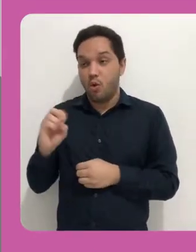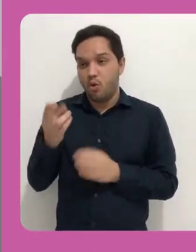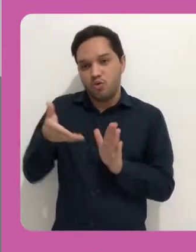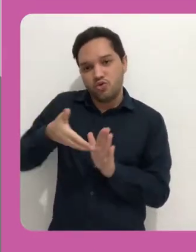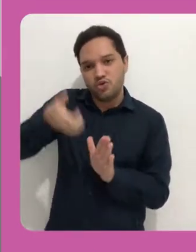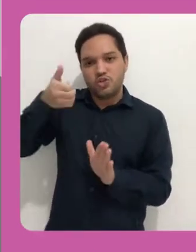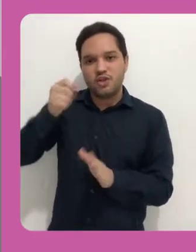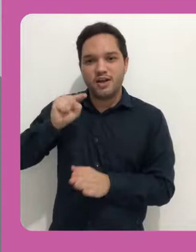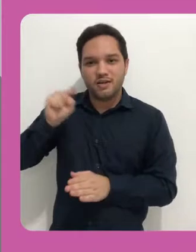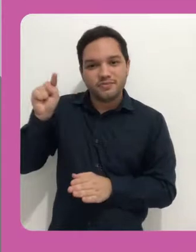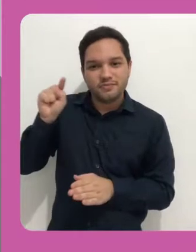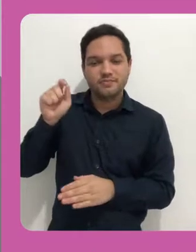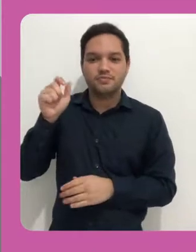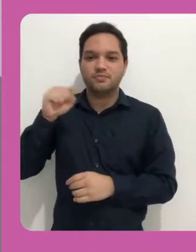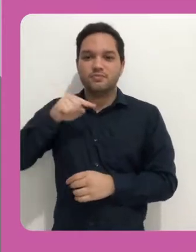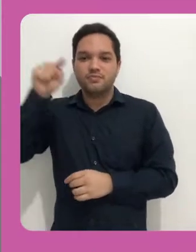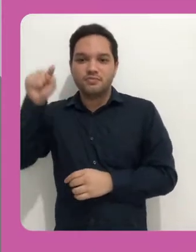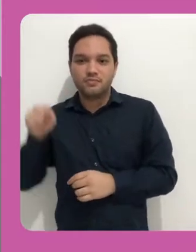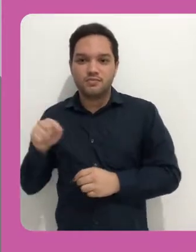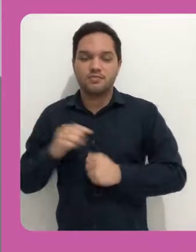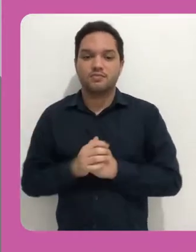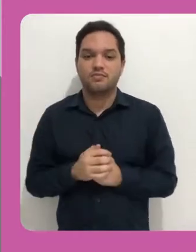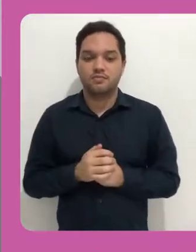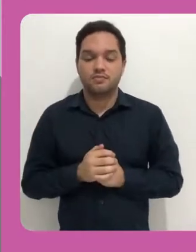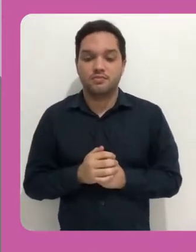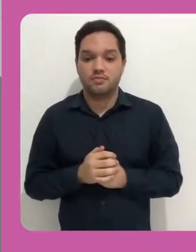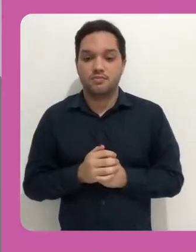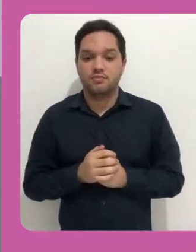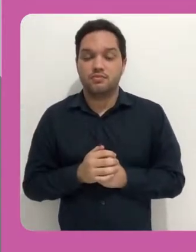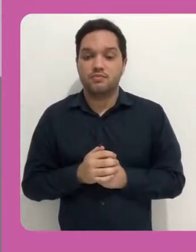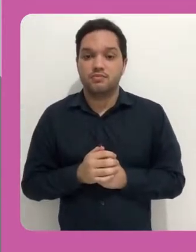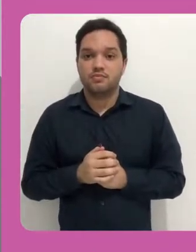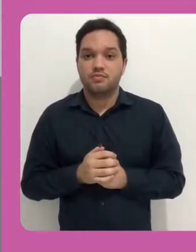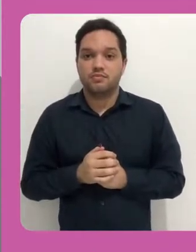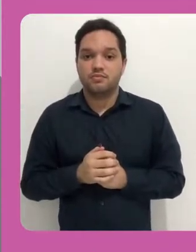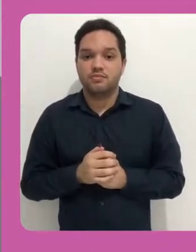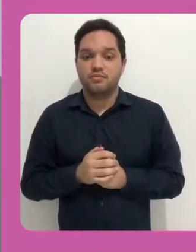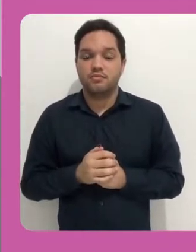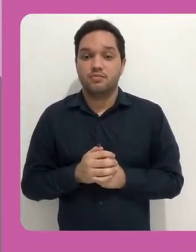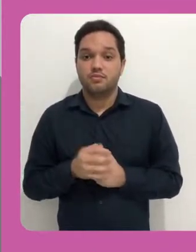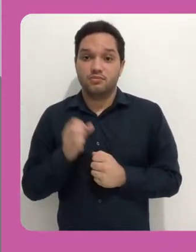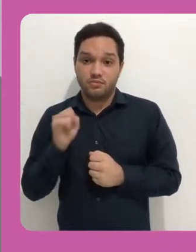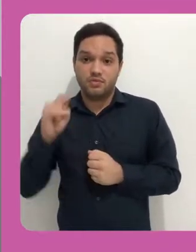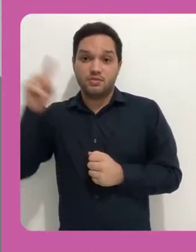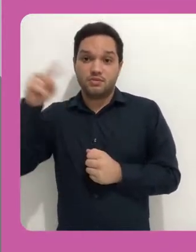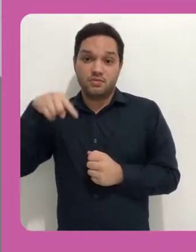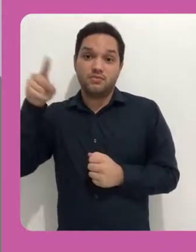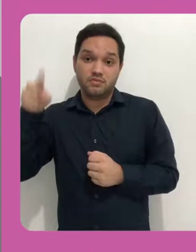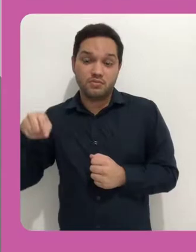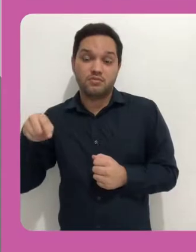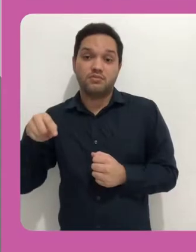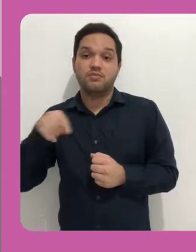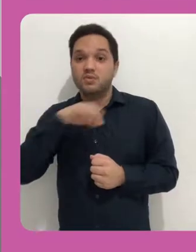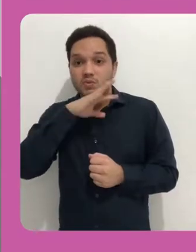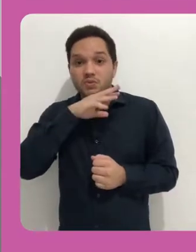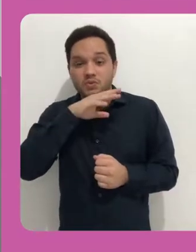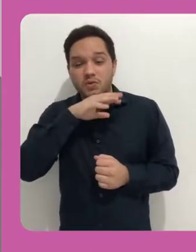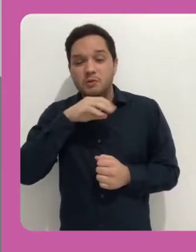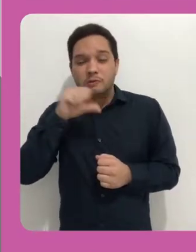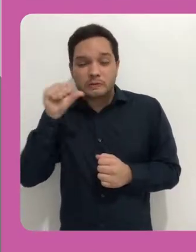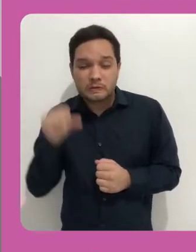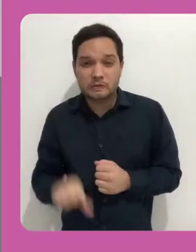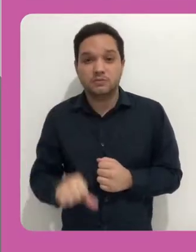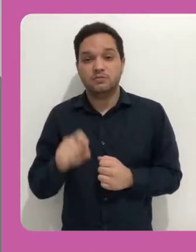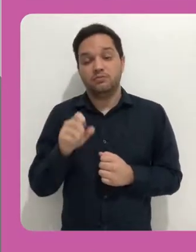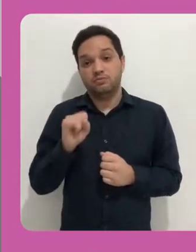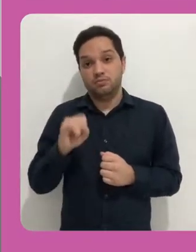piores dos casos, tá? Deixar manter a acentuação. Se vocês mantiverem a acentuação, sempre depois que